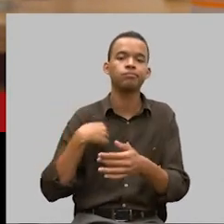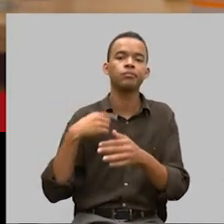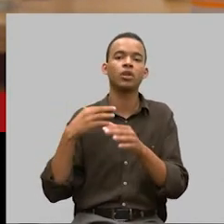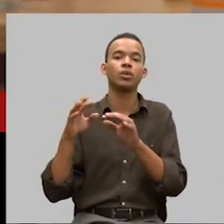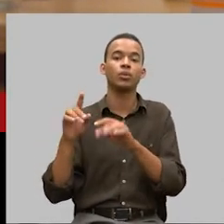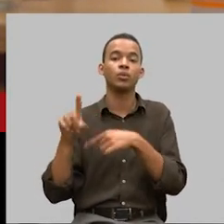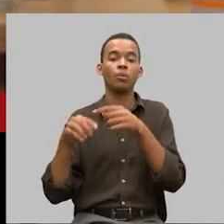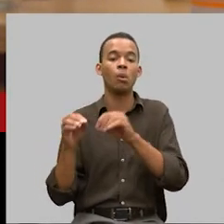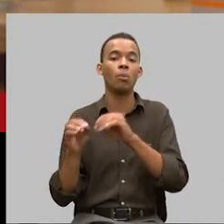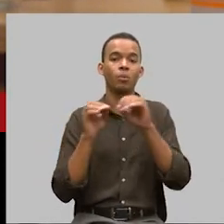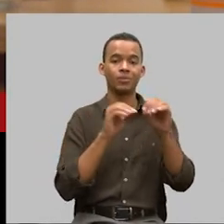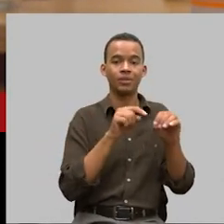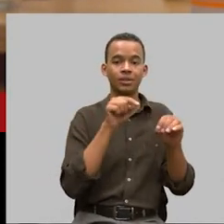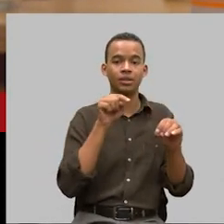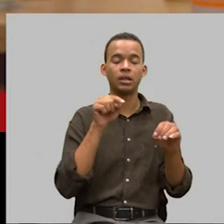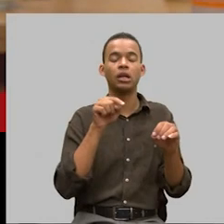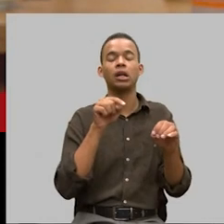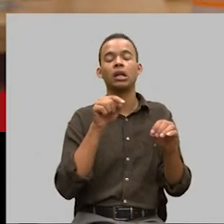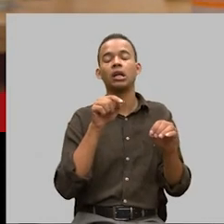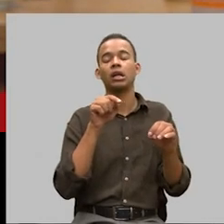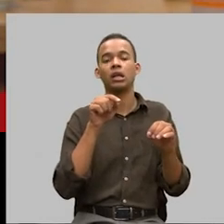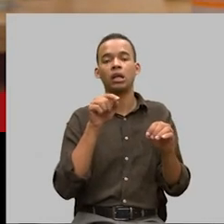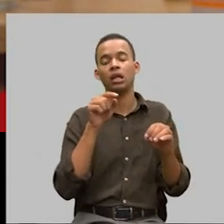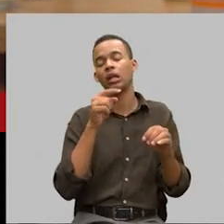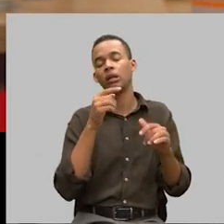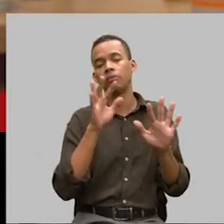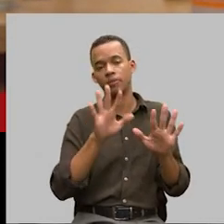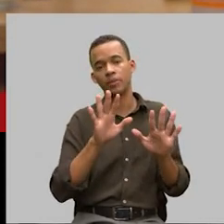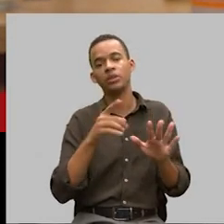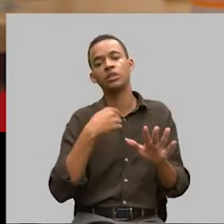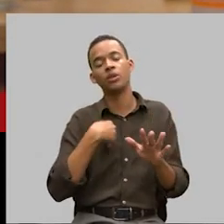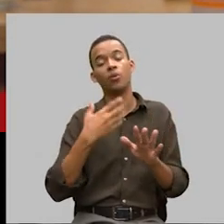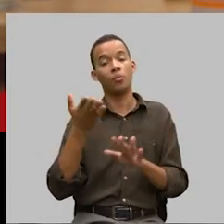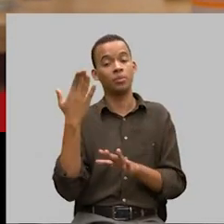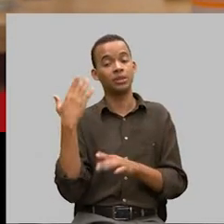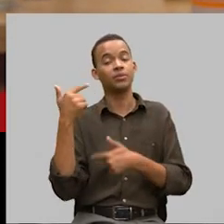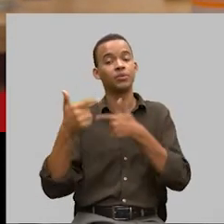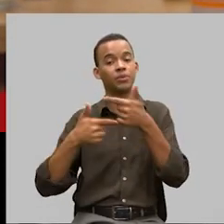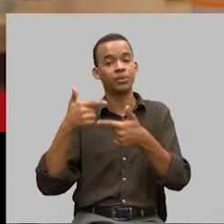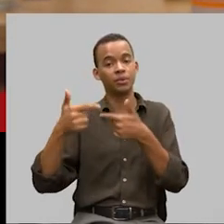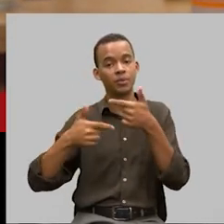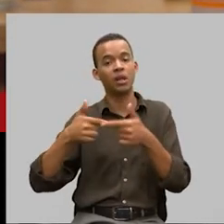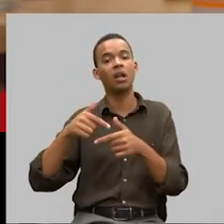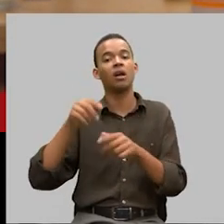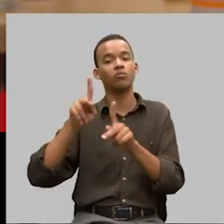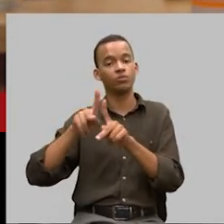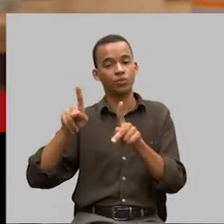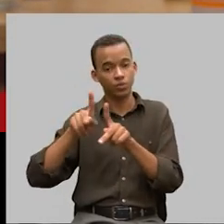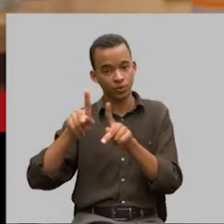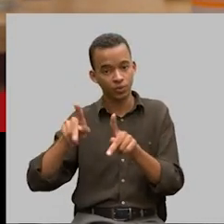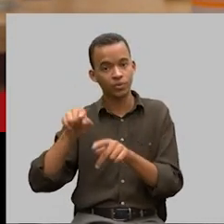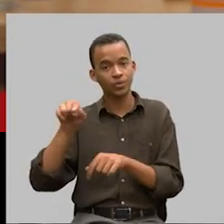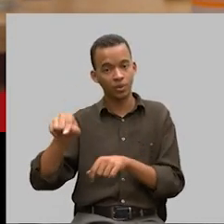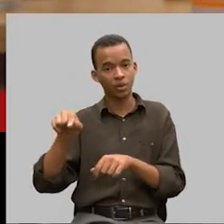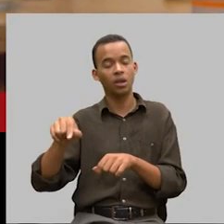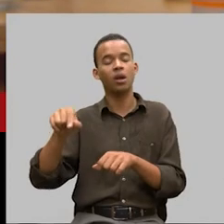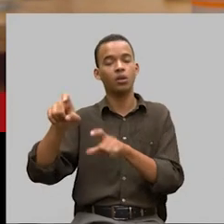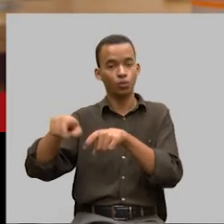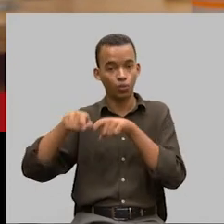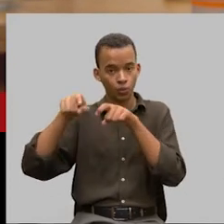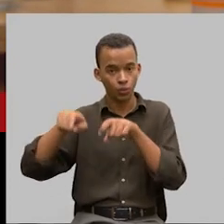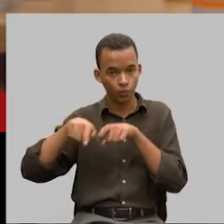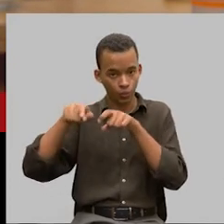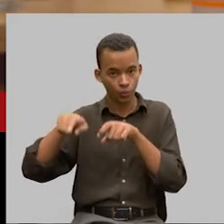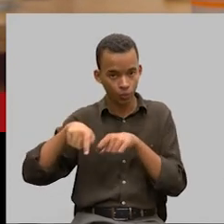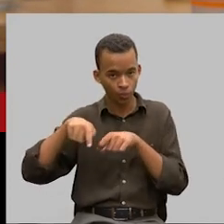de licenciatura em educação do campo eh filho de agricultor agricultora e atualmente sou